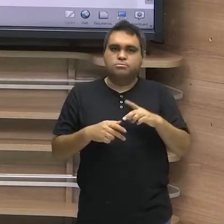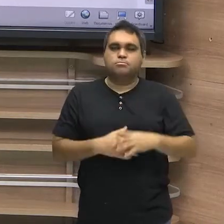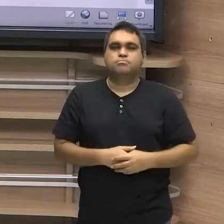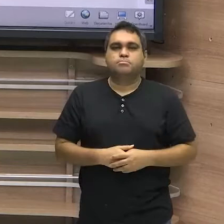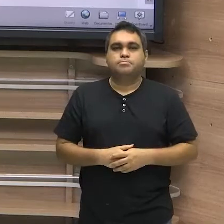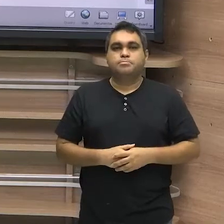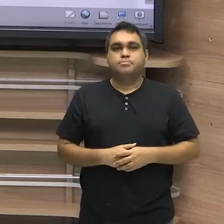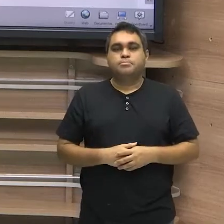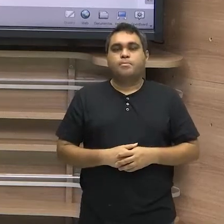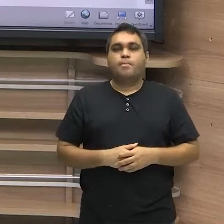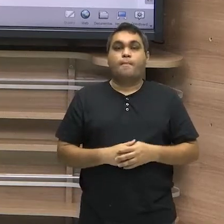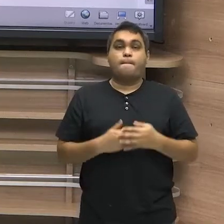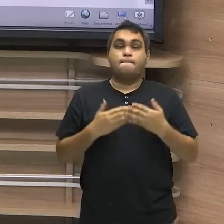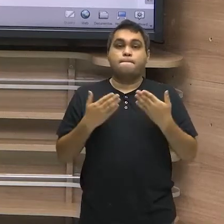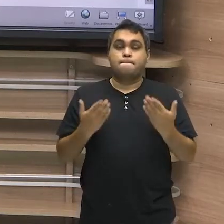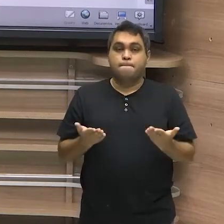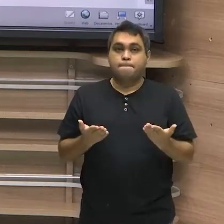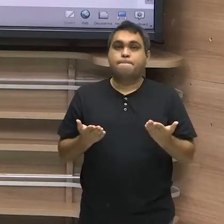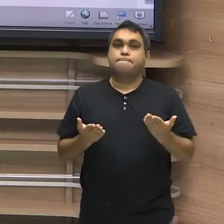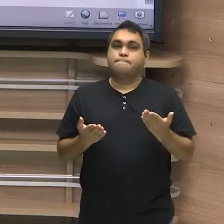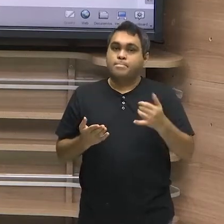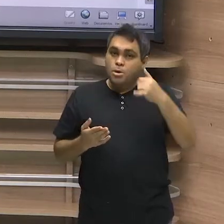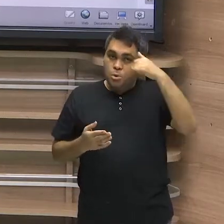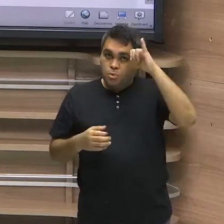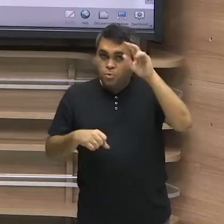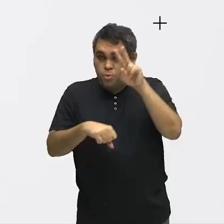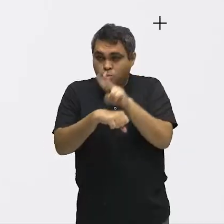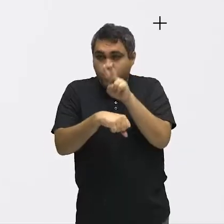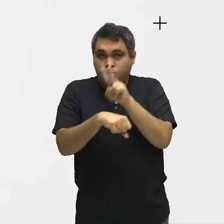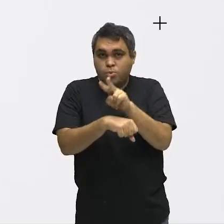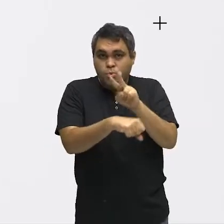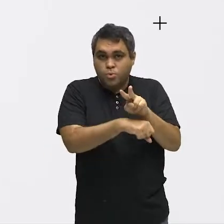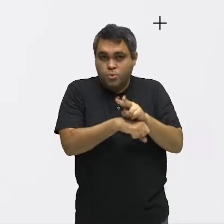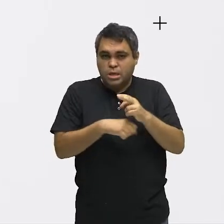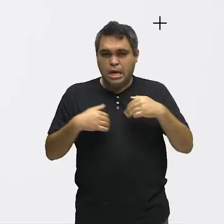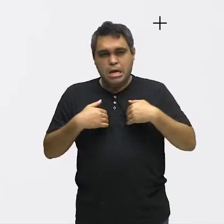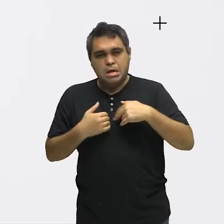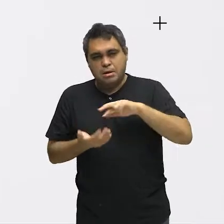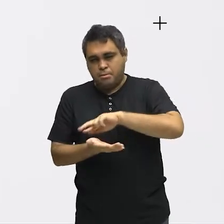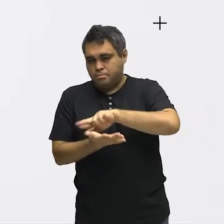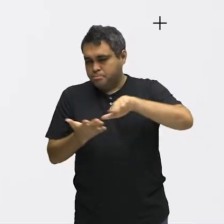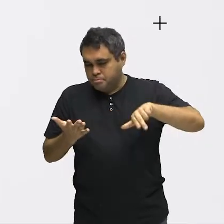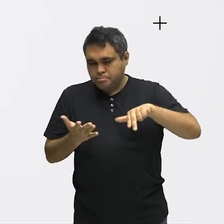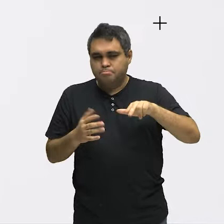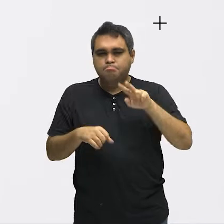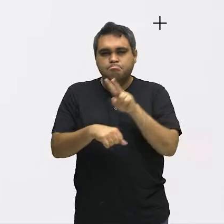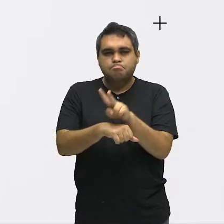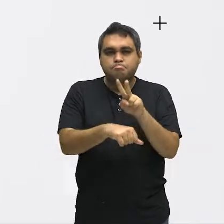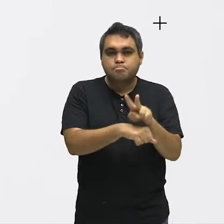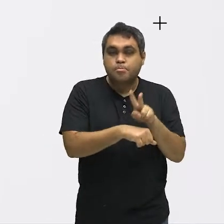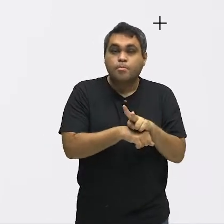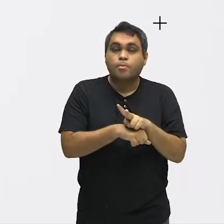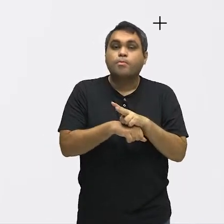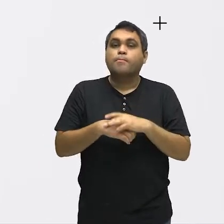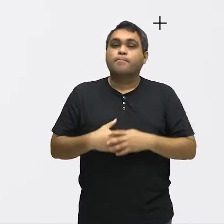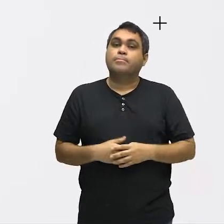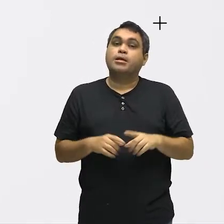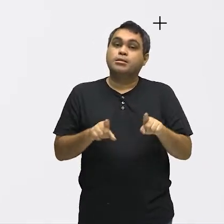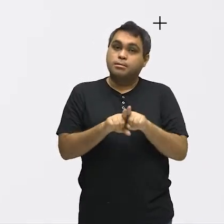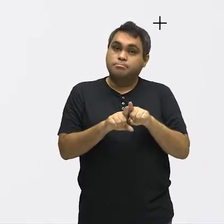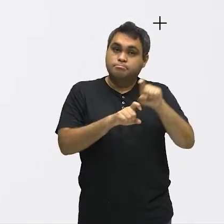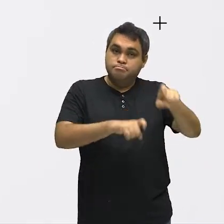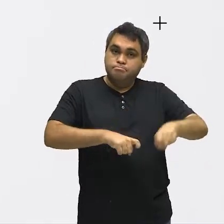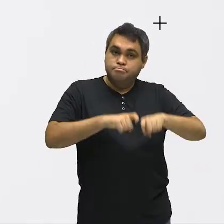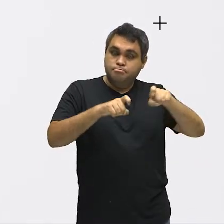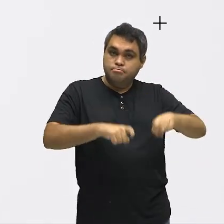né? Então, a gente vai ver aqui que essa criação de animais, né, e a agricultura